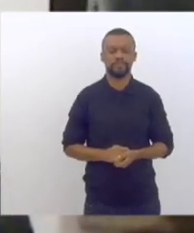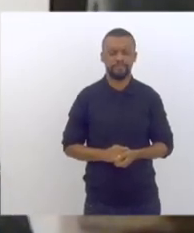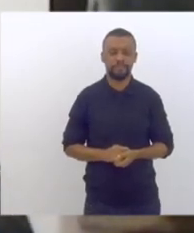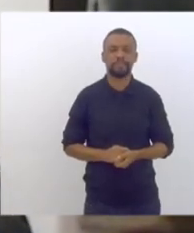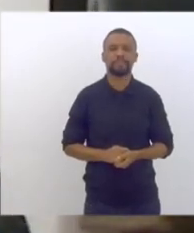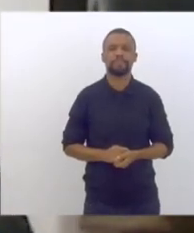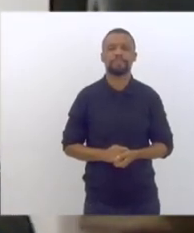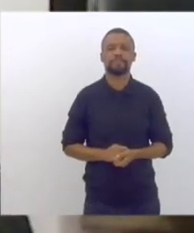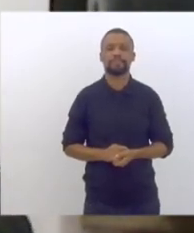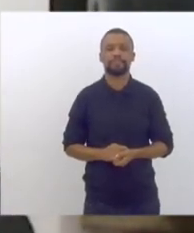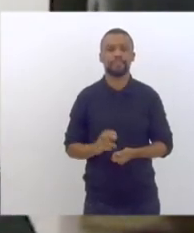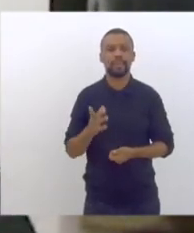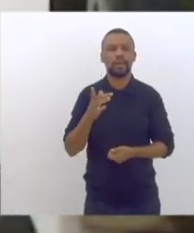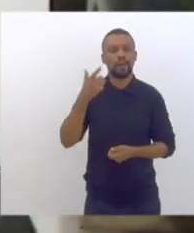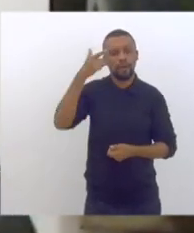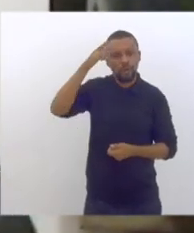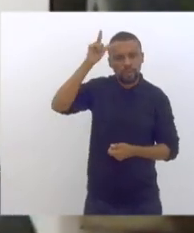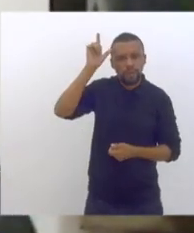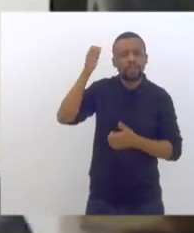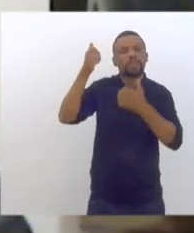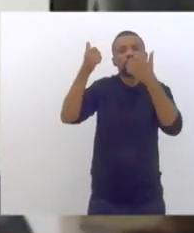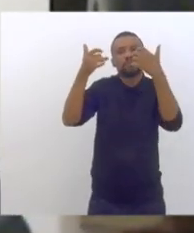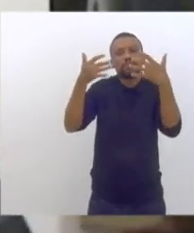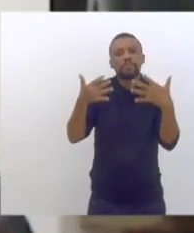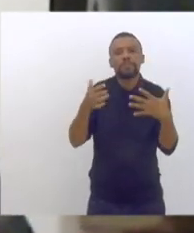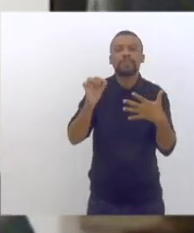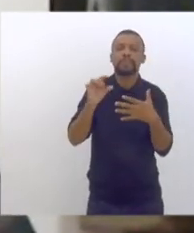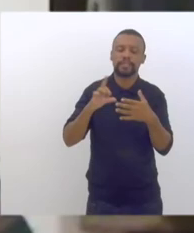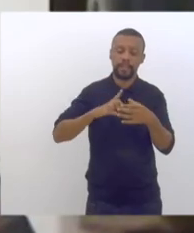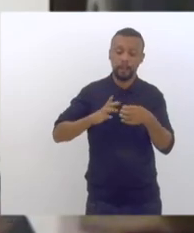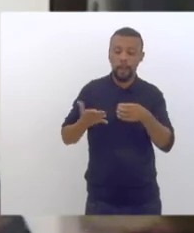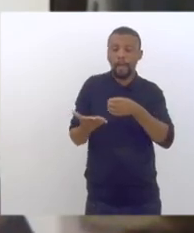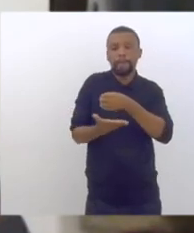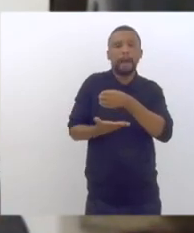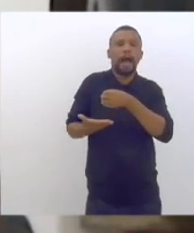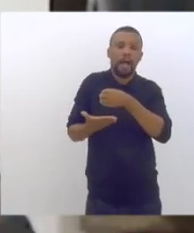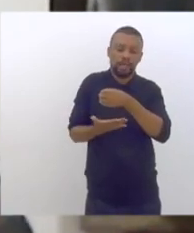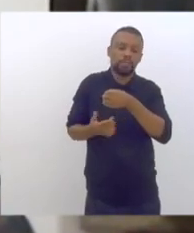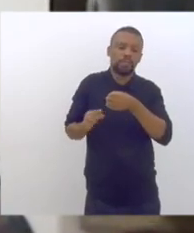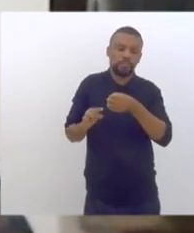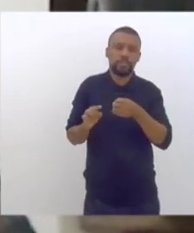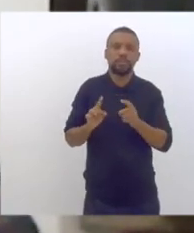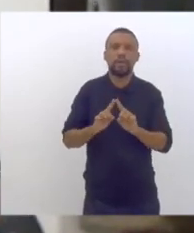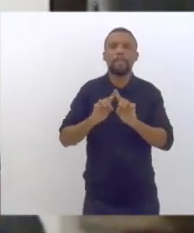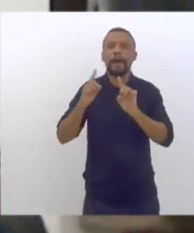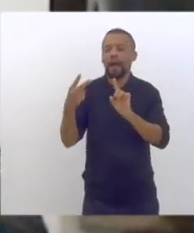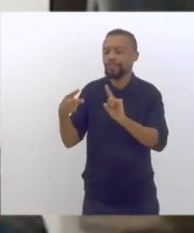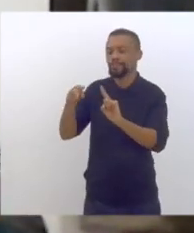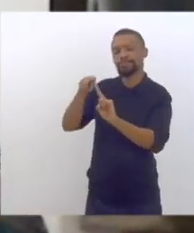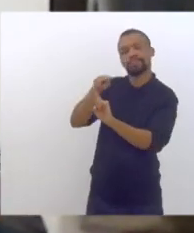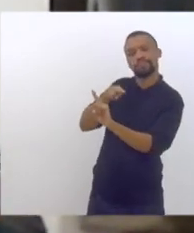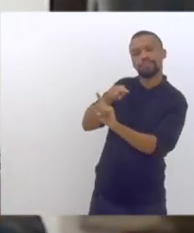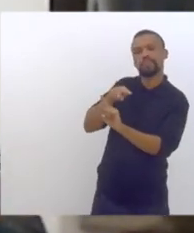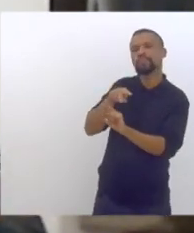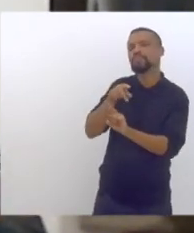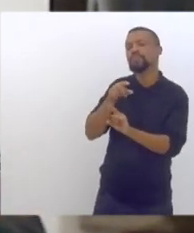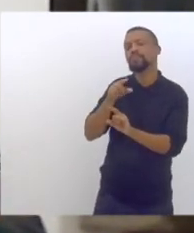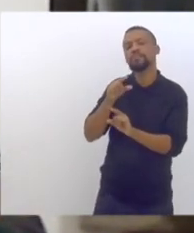o que o Luiz Paulo tá dizendo é claro que tem uma base Mas por outro lado